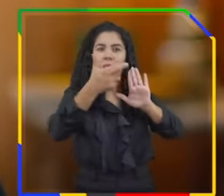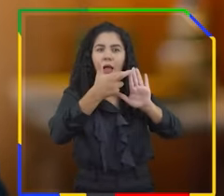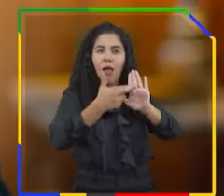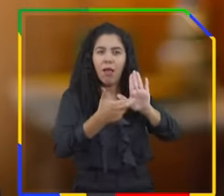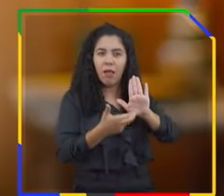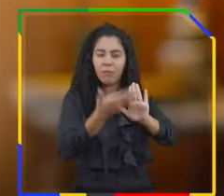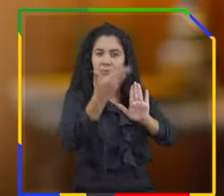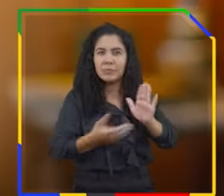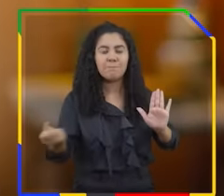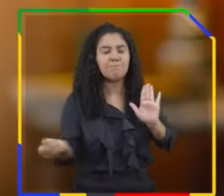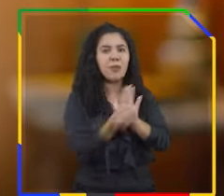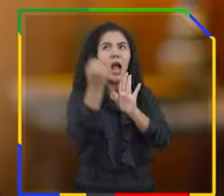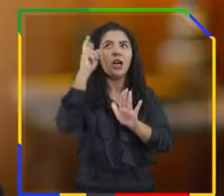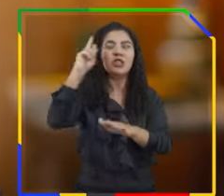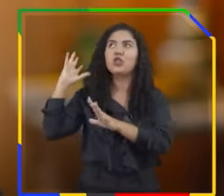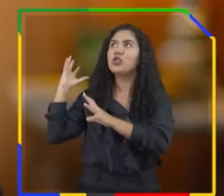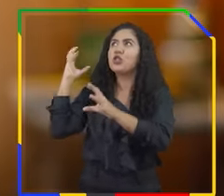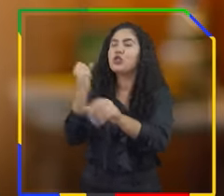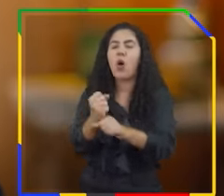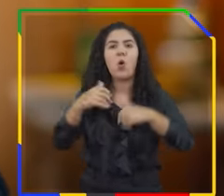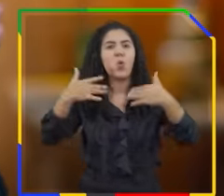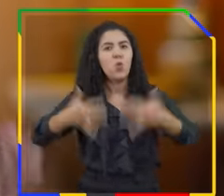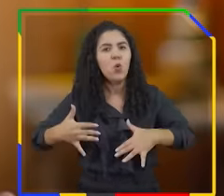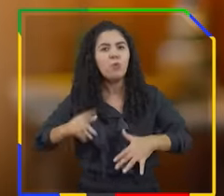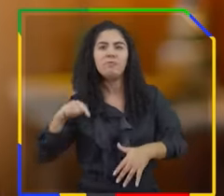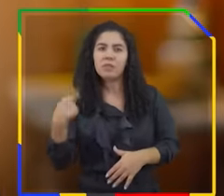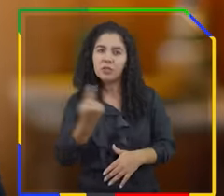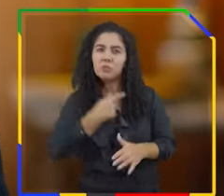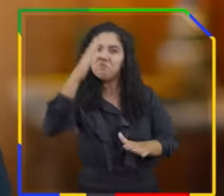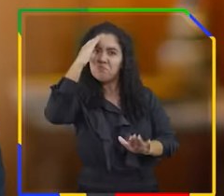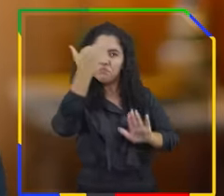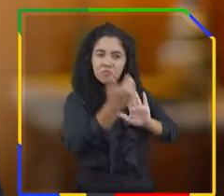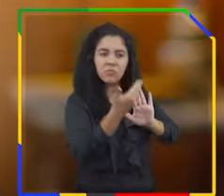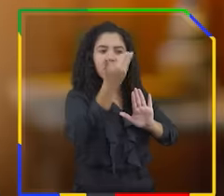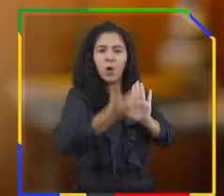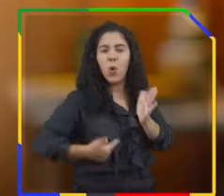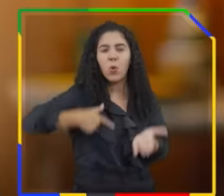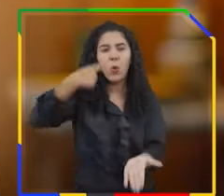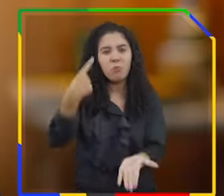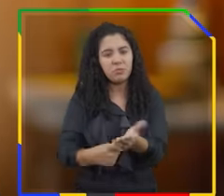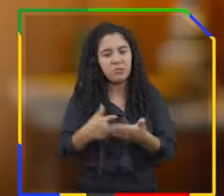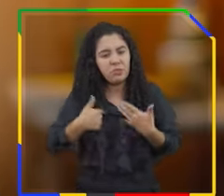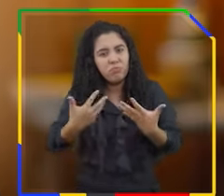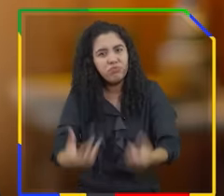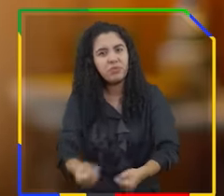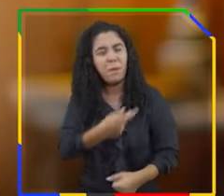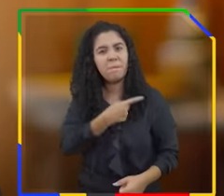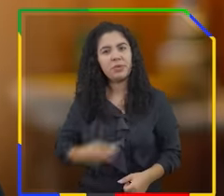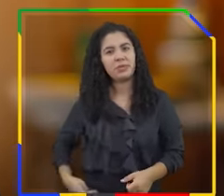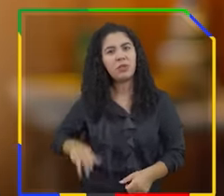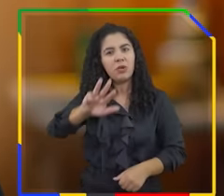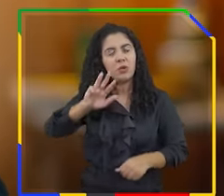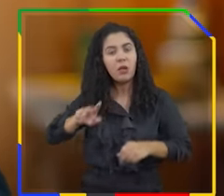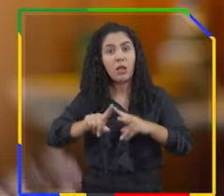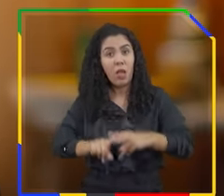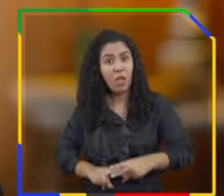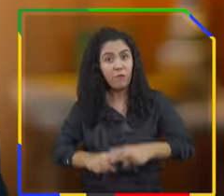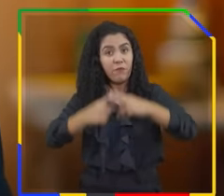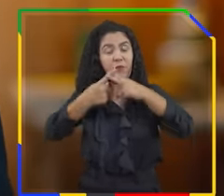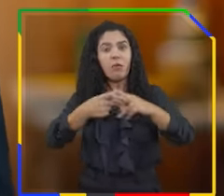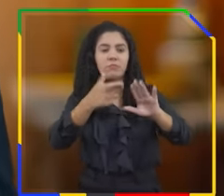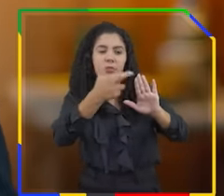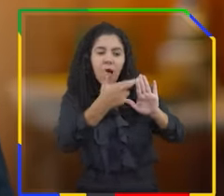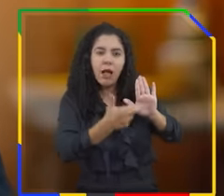de nossa história, honrando os compromissos assumidos pelo presidente Lula. Com a aprovação da reforma da